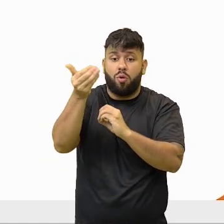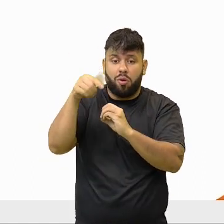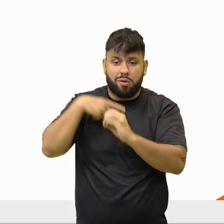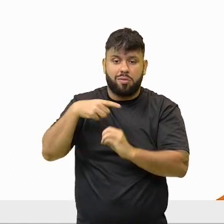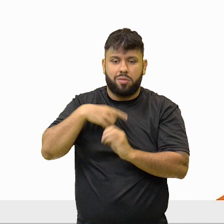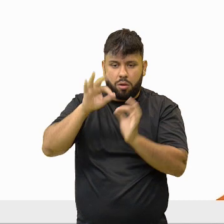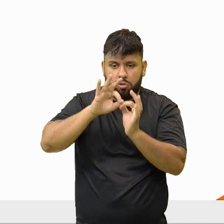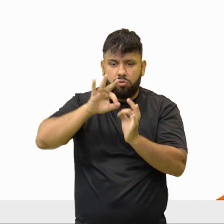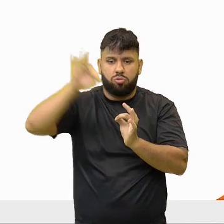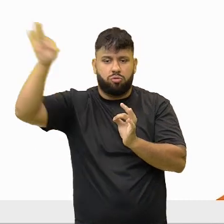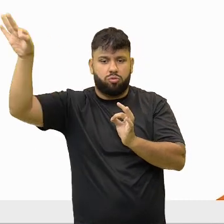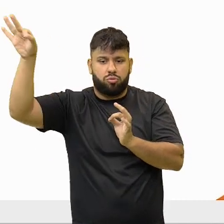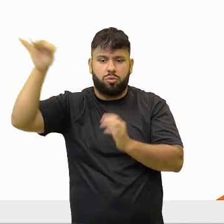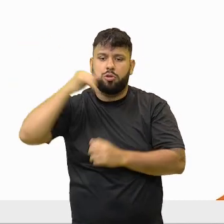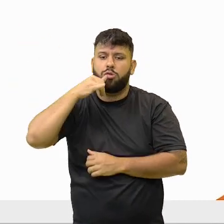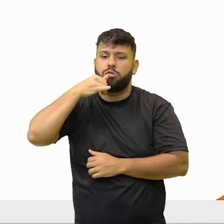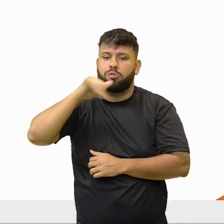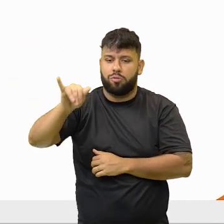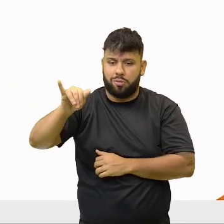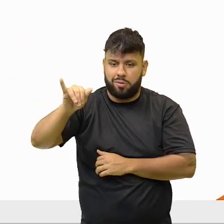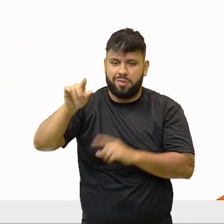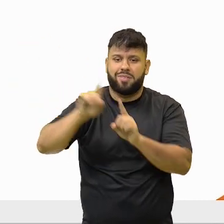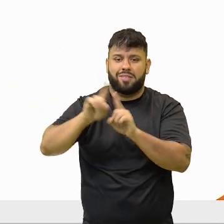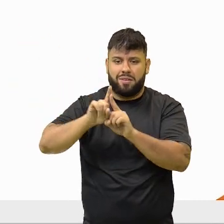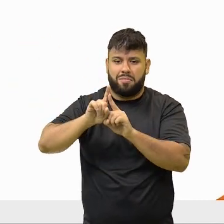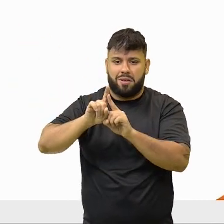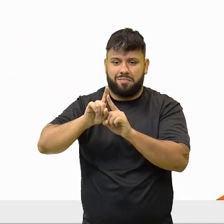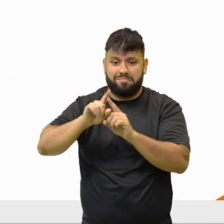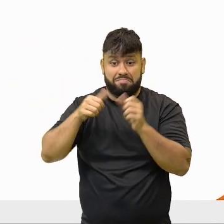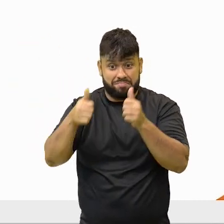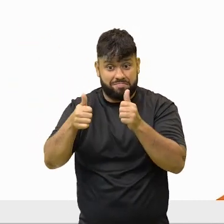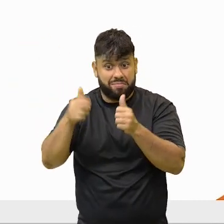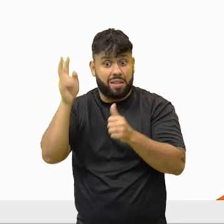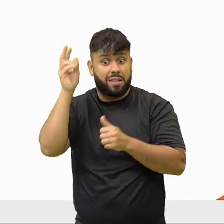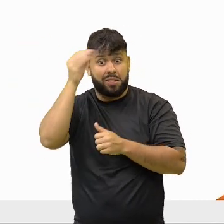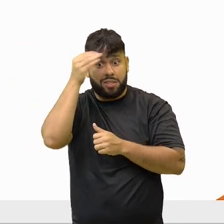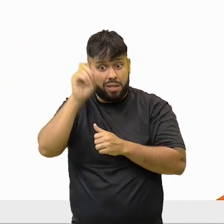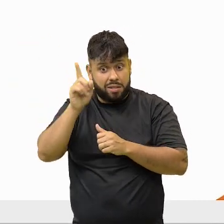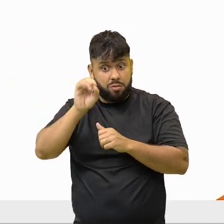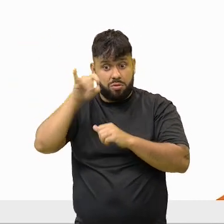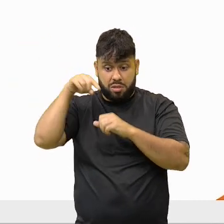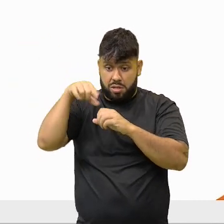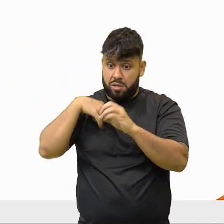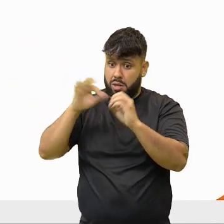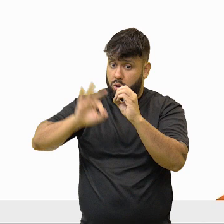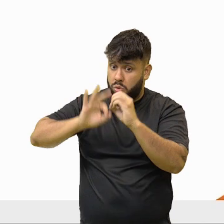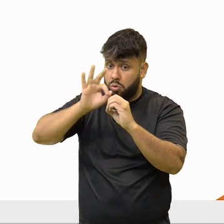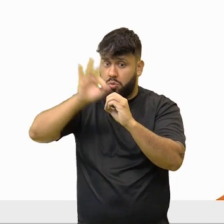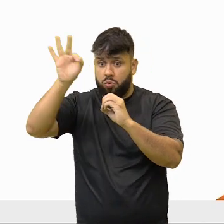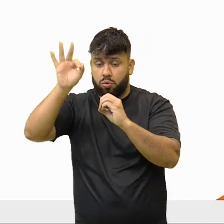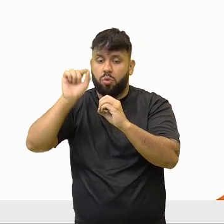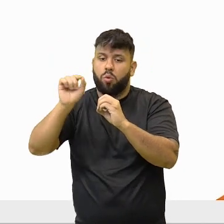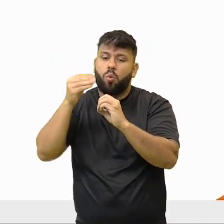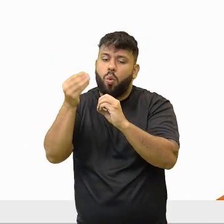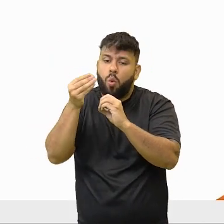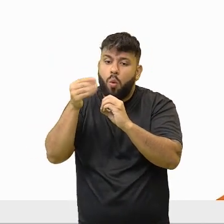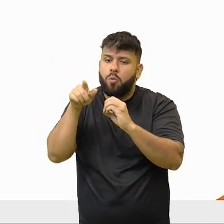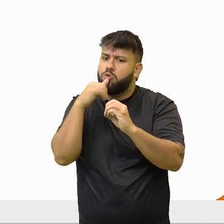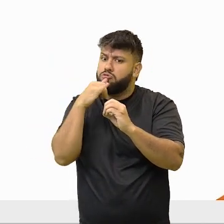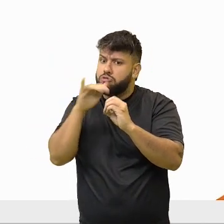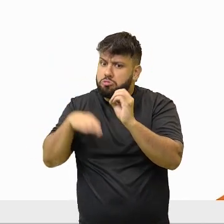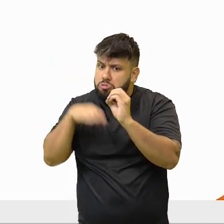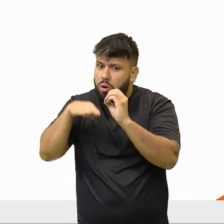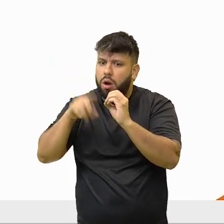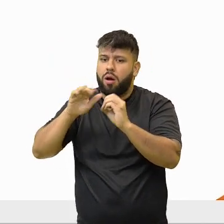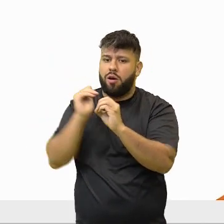está dentro de uma esfera oca condutora. Se é condutora, o que nós não podemos esquecer? Que qualquer carga absorvida fica localizada onde? Do